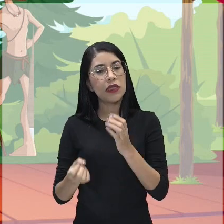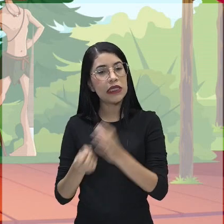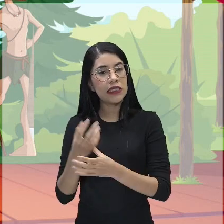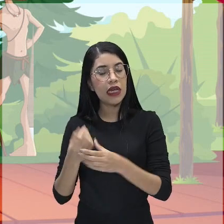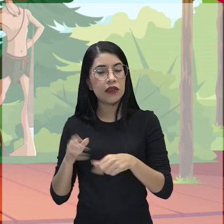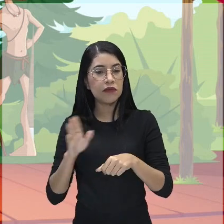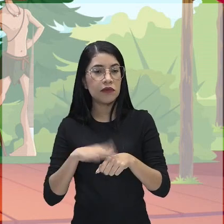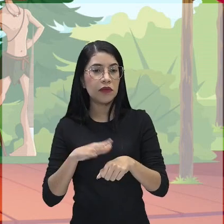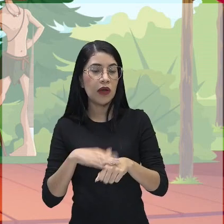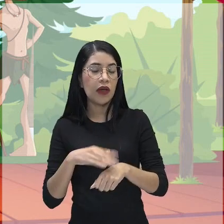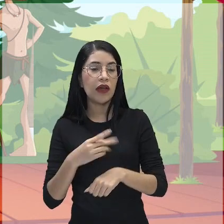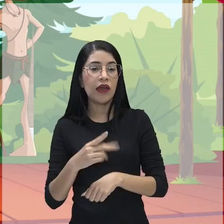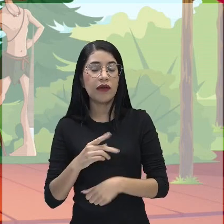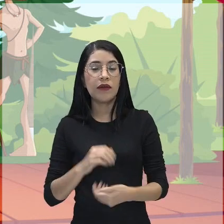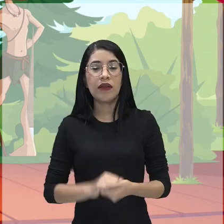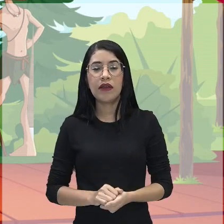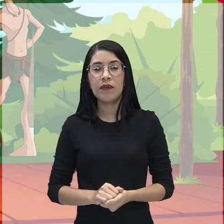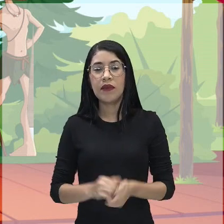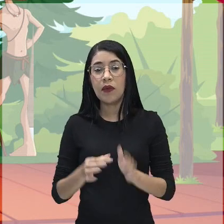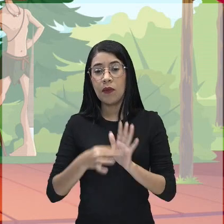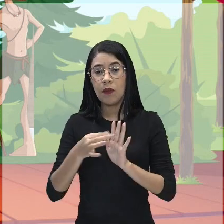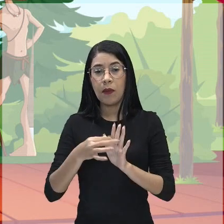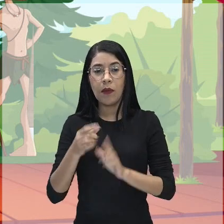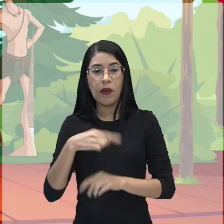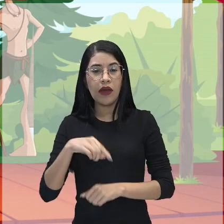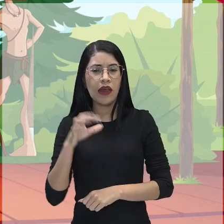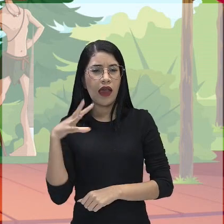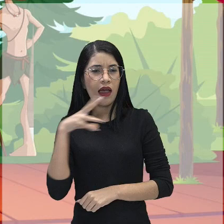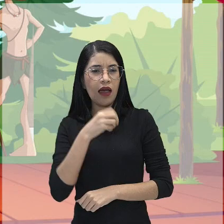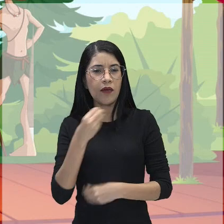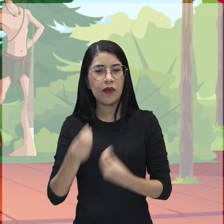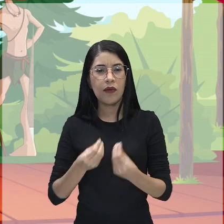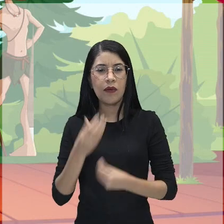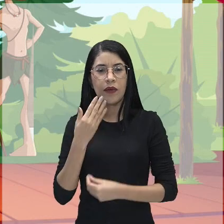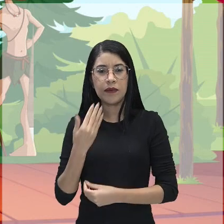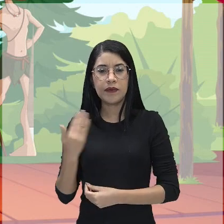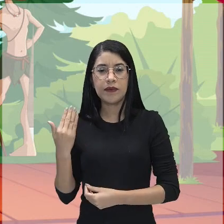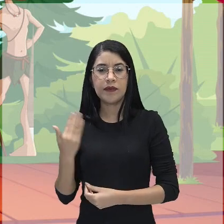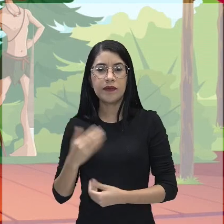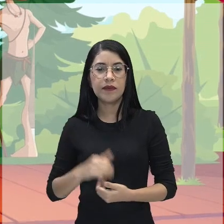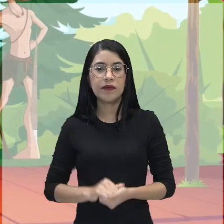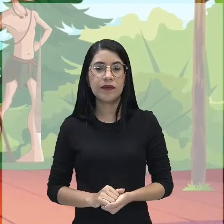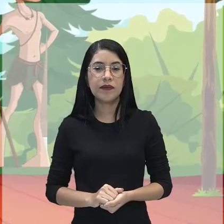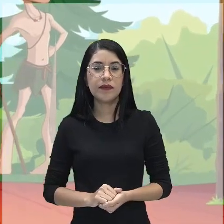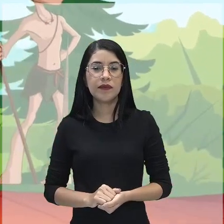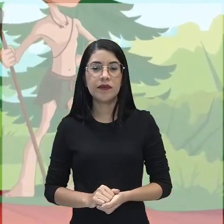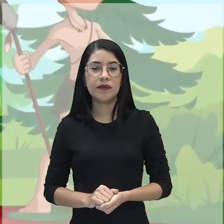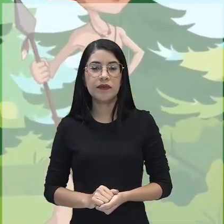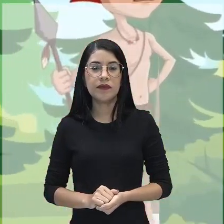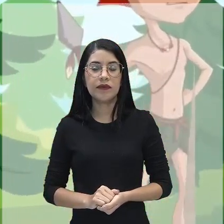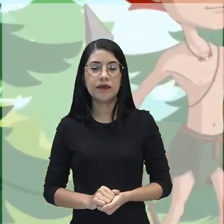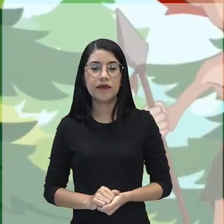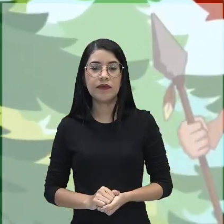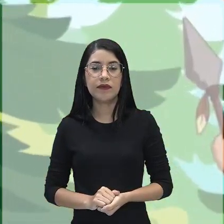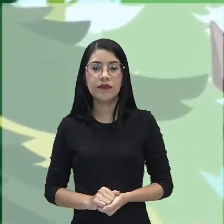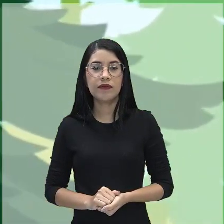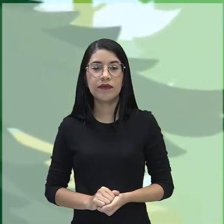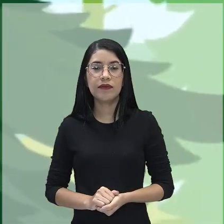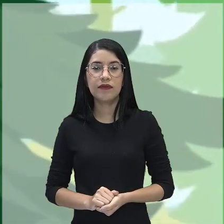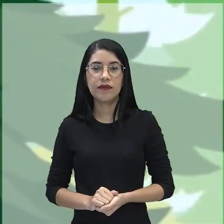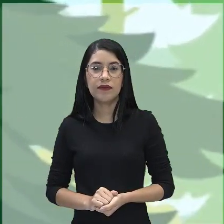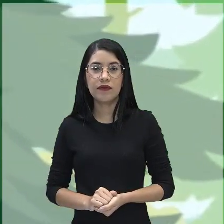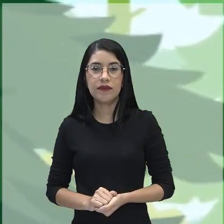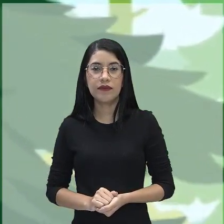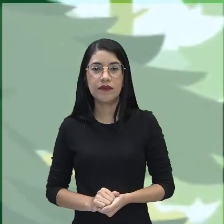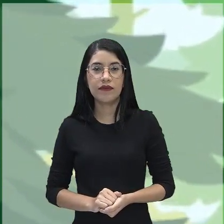nós fizéssemos um aqui rapidinho. Vamos ver qual é esse efeito? Vamos lá? Então,